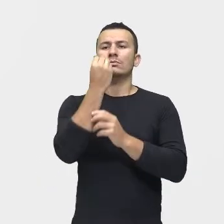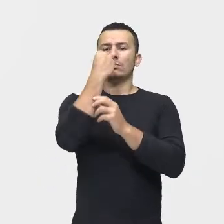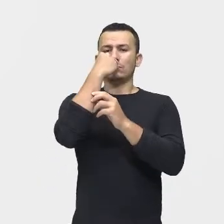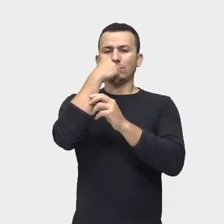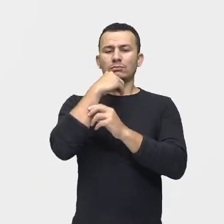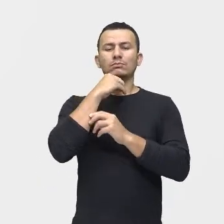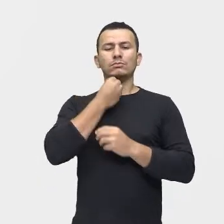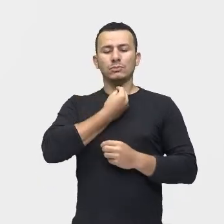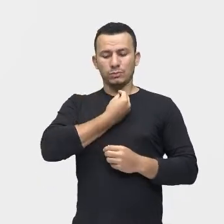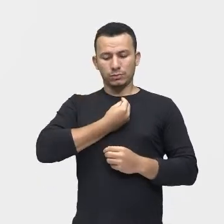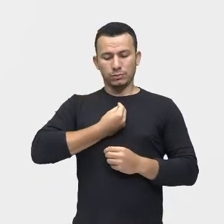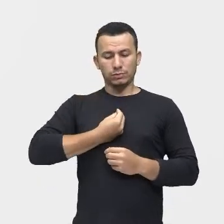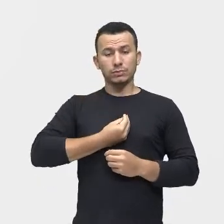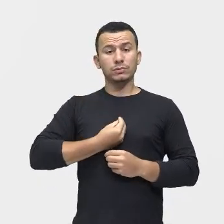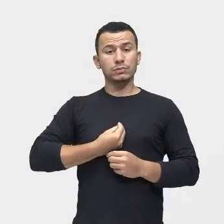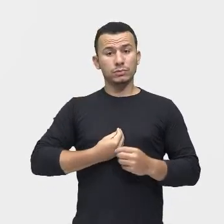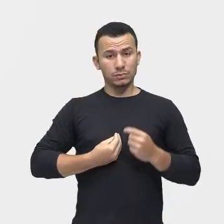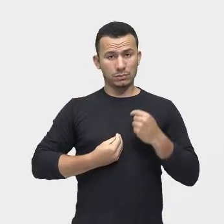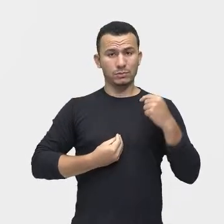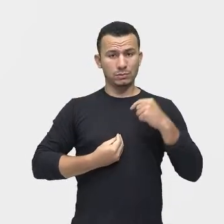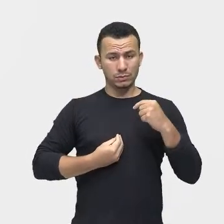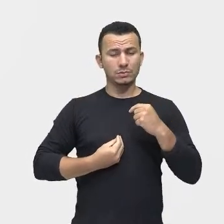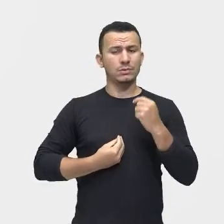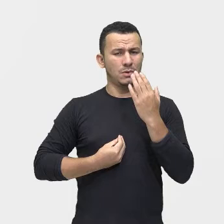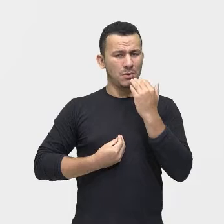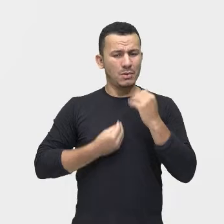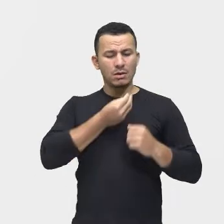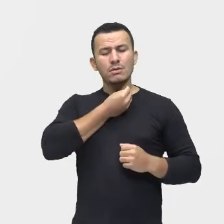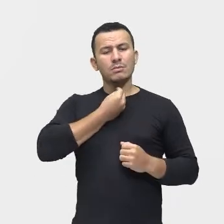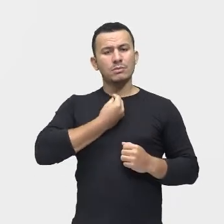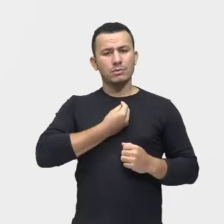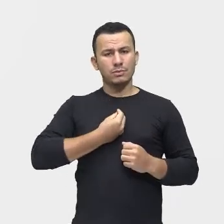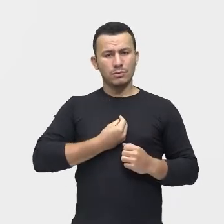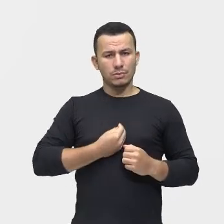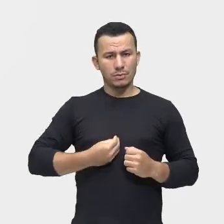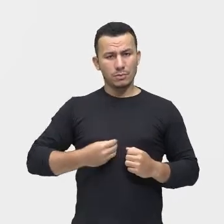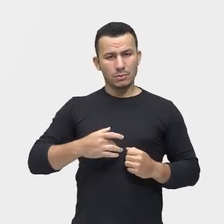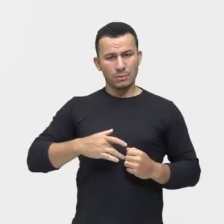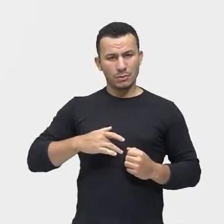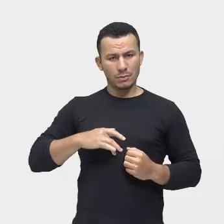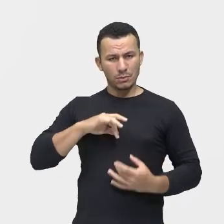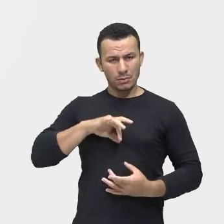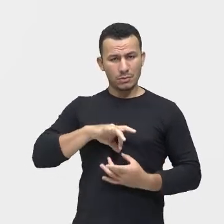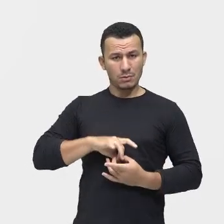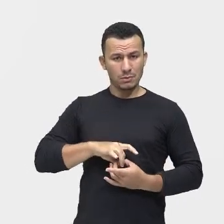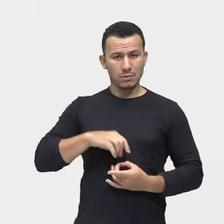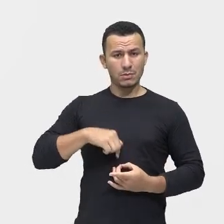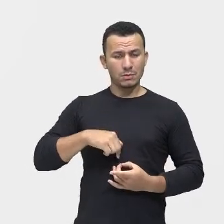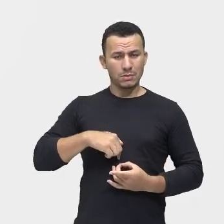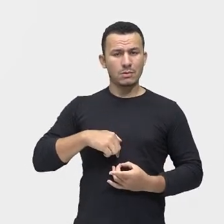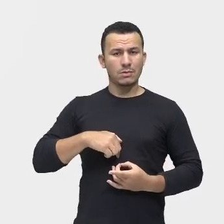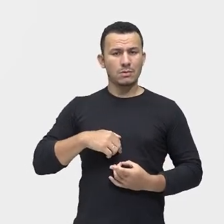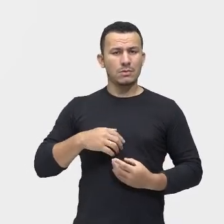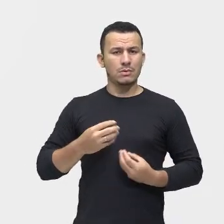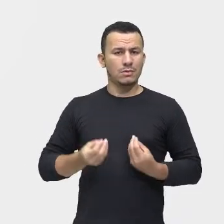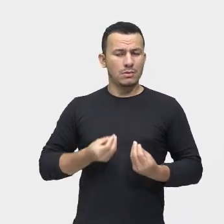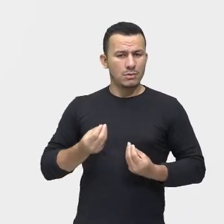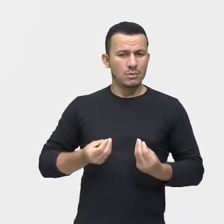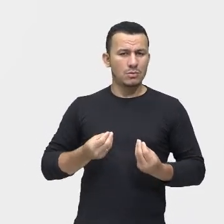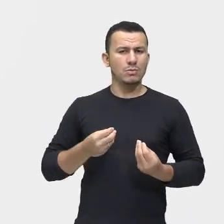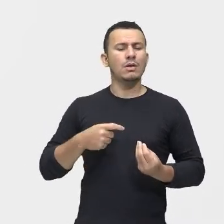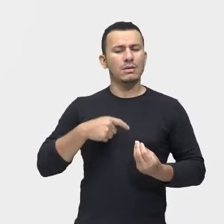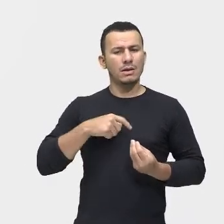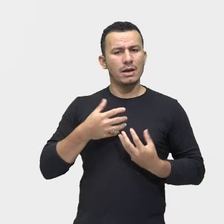engole e o alimento vai passando até chegar ao nosso estômago, passando aí